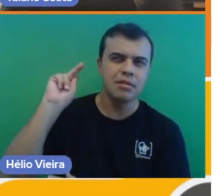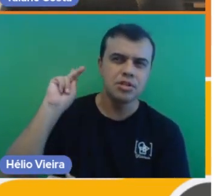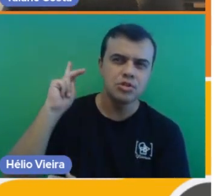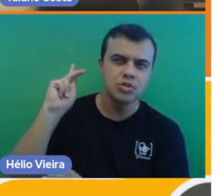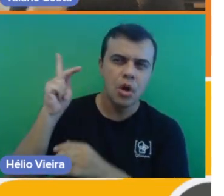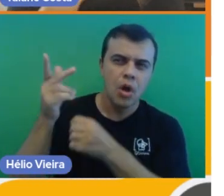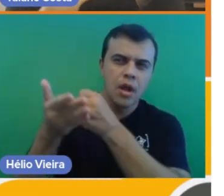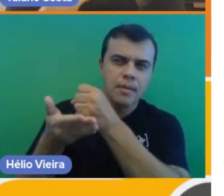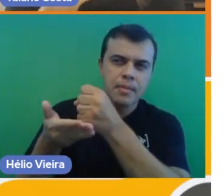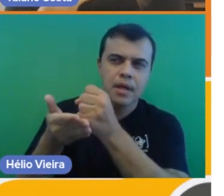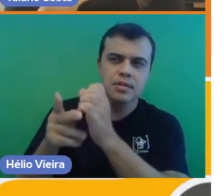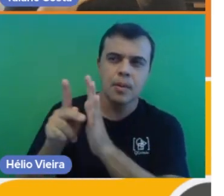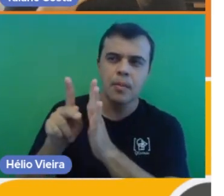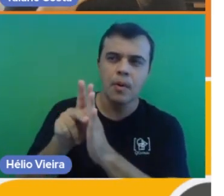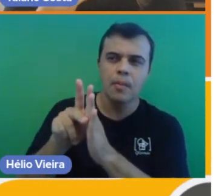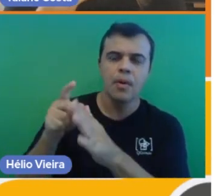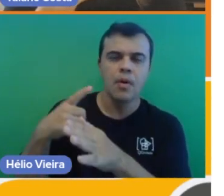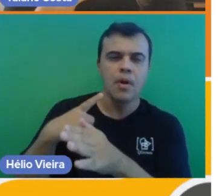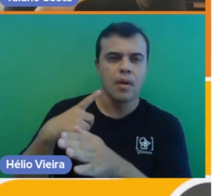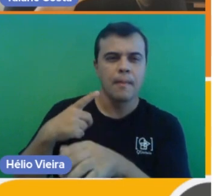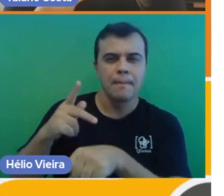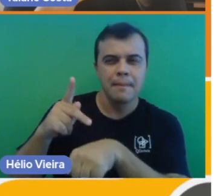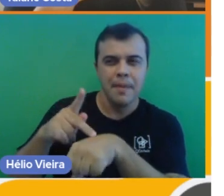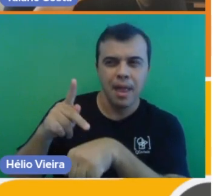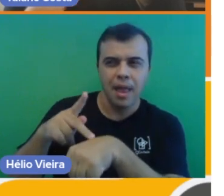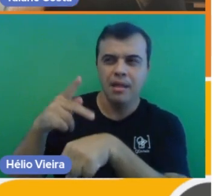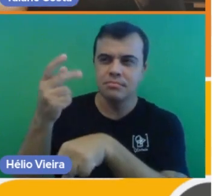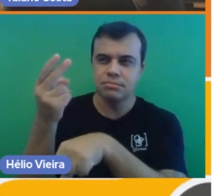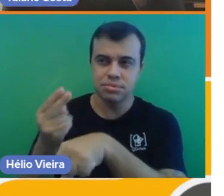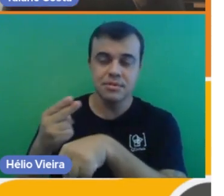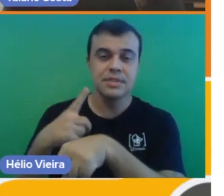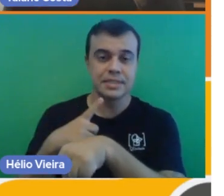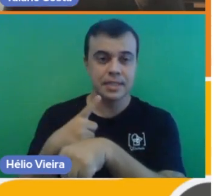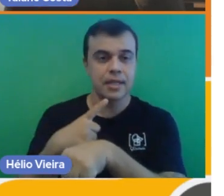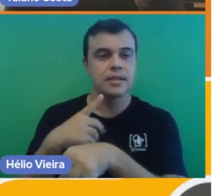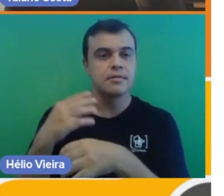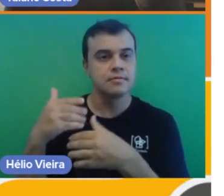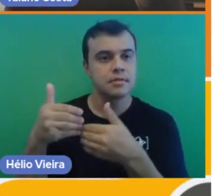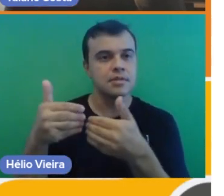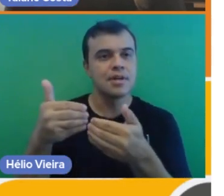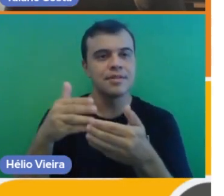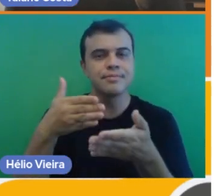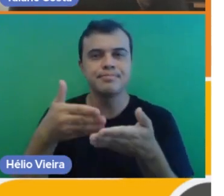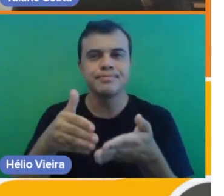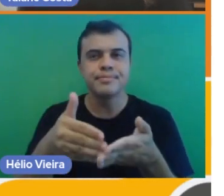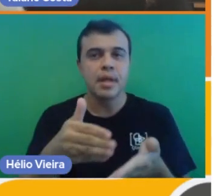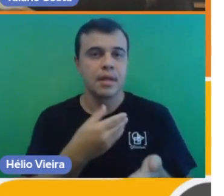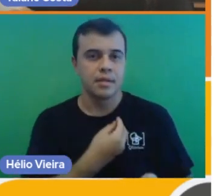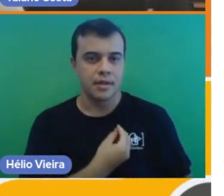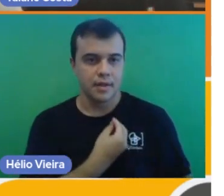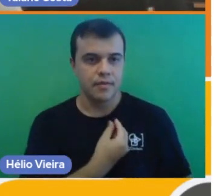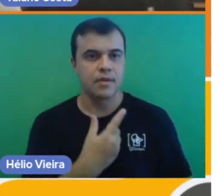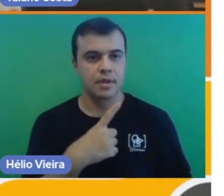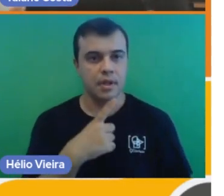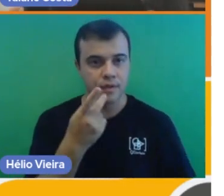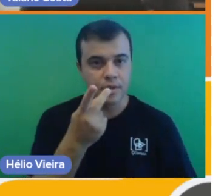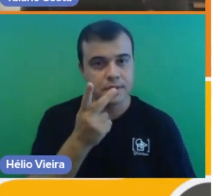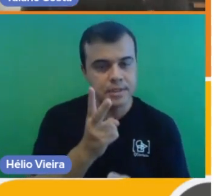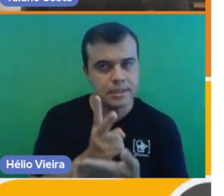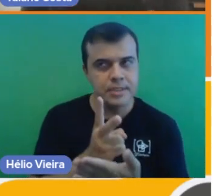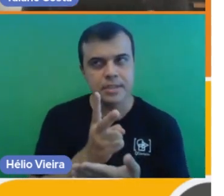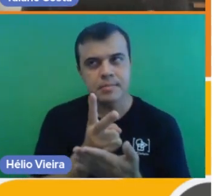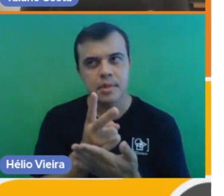Desenhos rupestres, e a gente vai perdendo isso ao longo da vida. A gente fala, tem